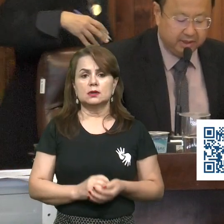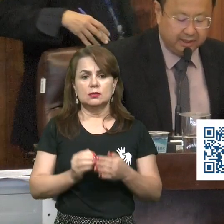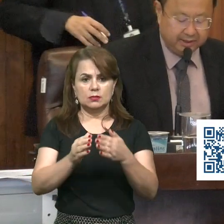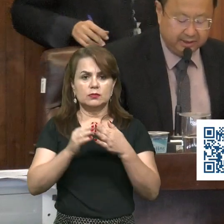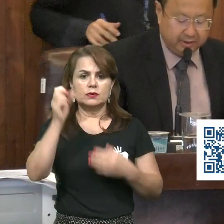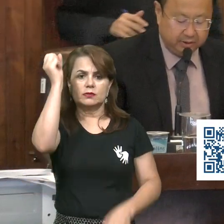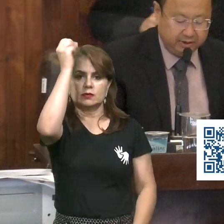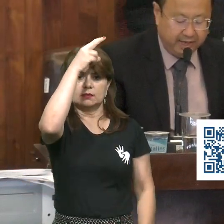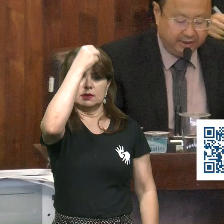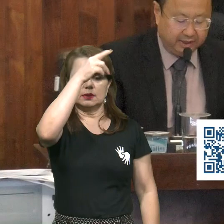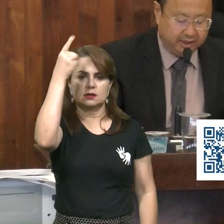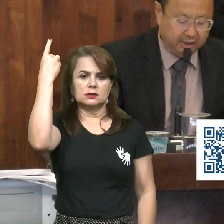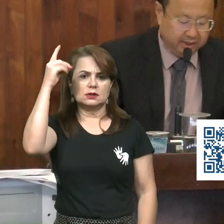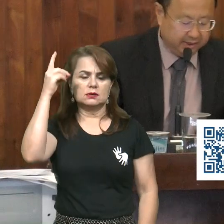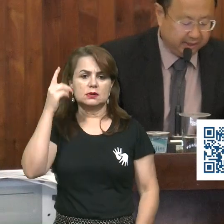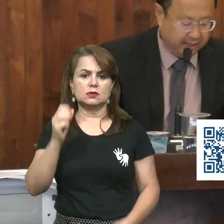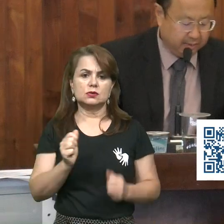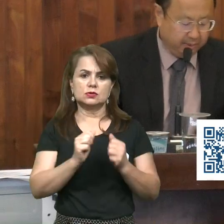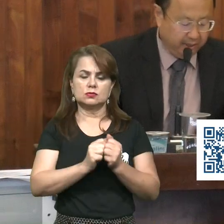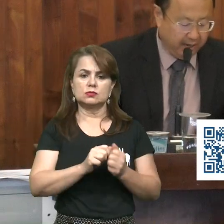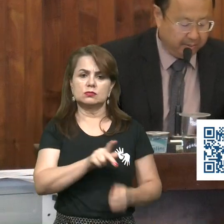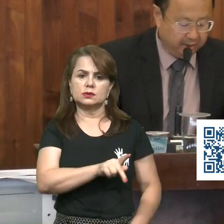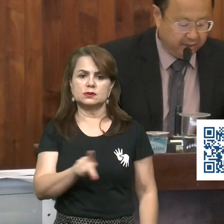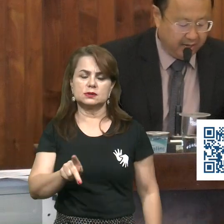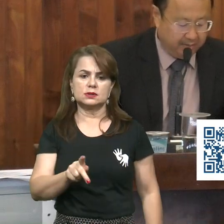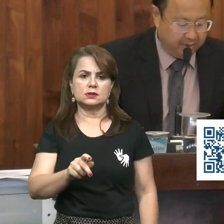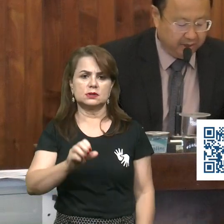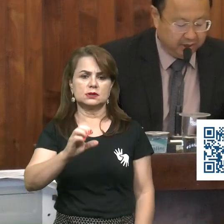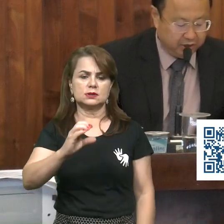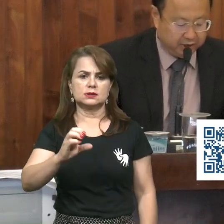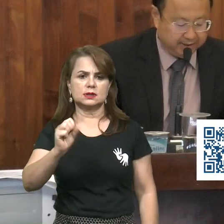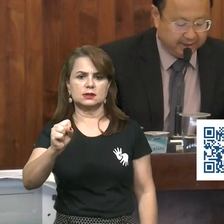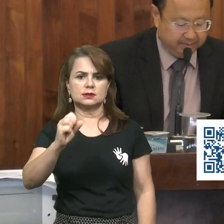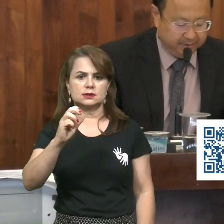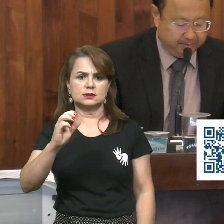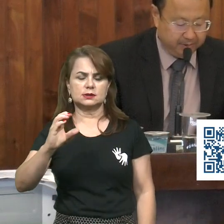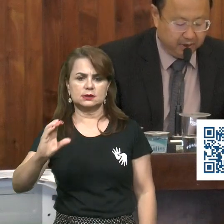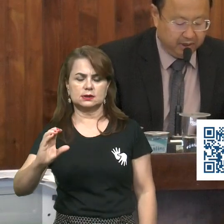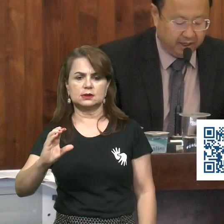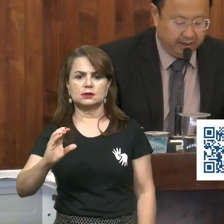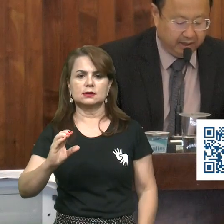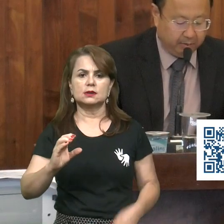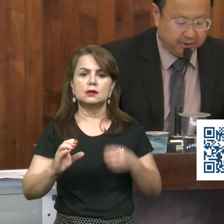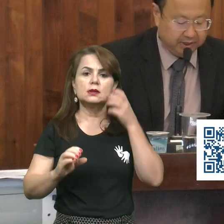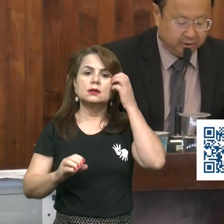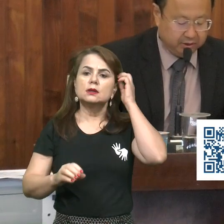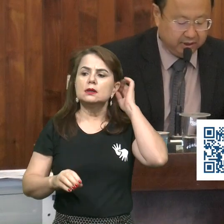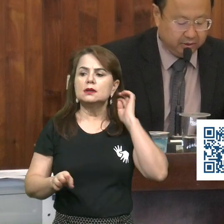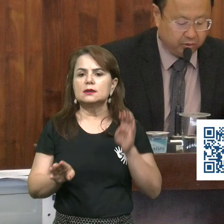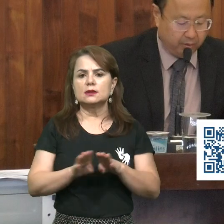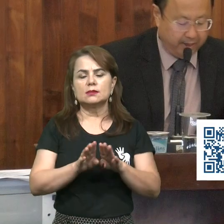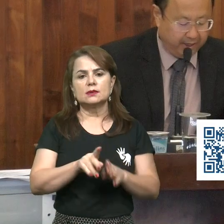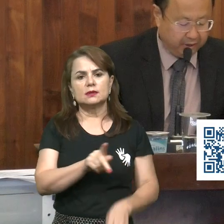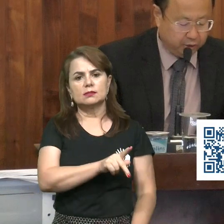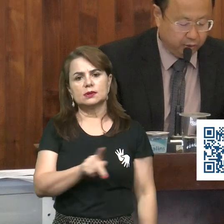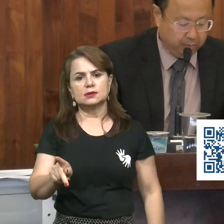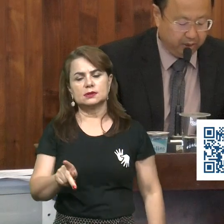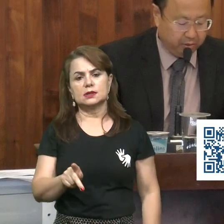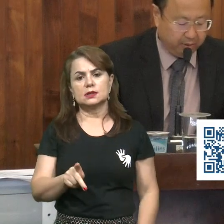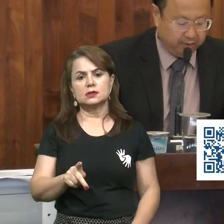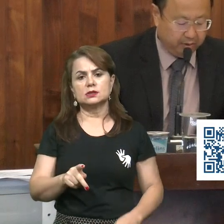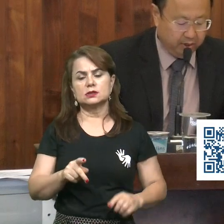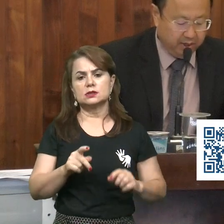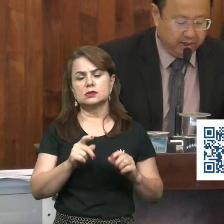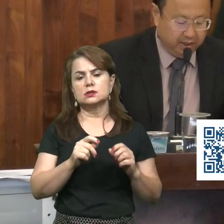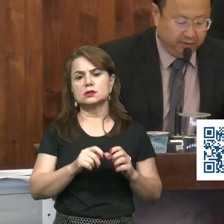presidente do SESC, SP, Abram Abe Shazam, e ainda ao presidente do Comércio,